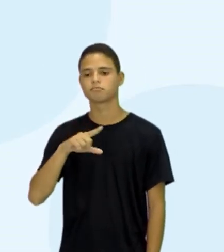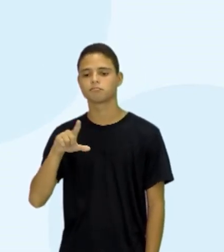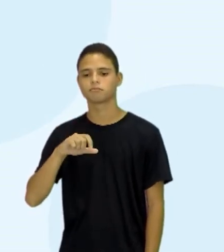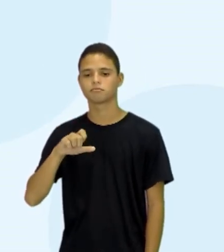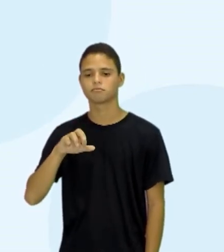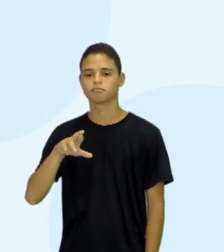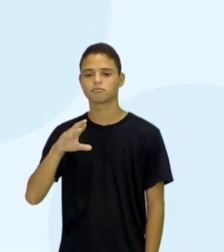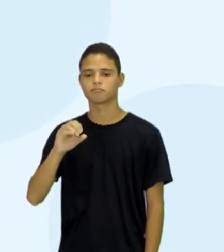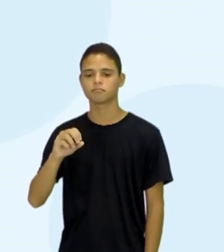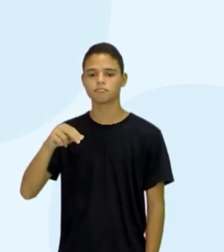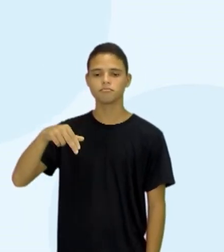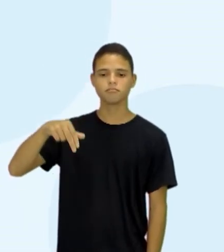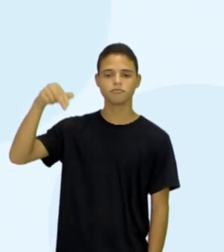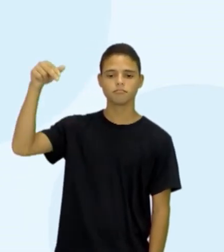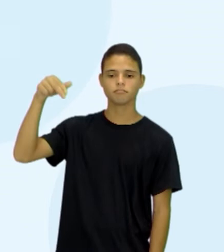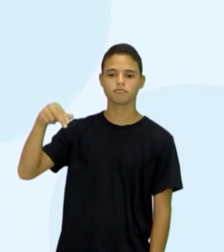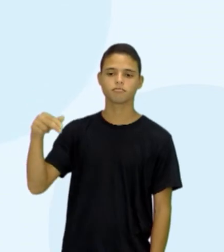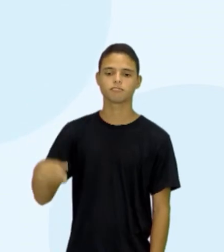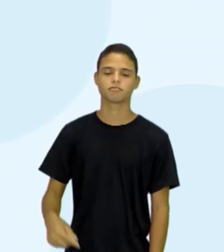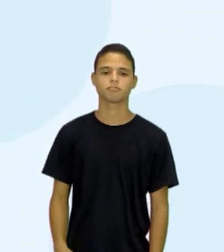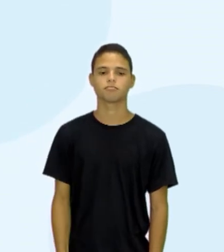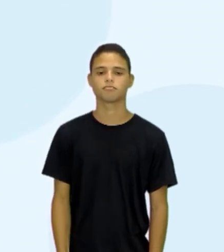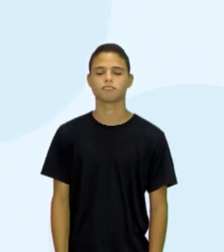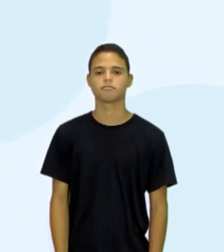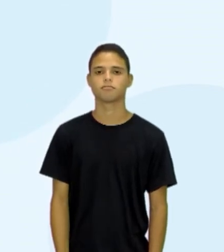Boa pergunta.